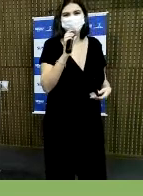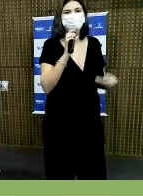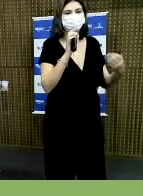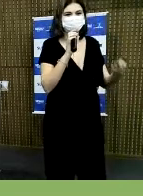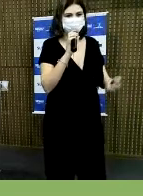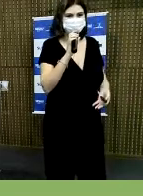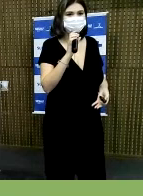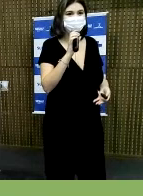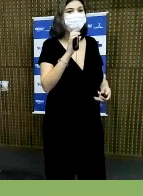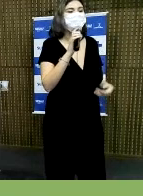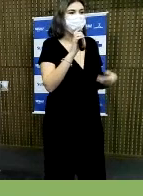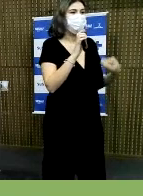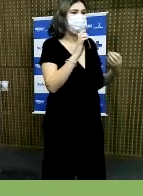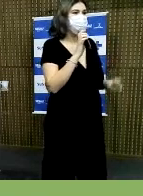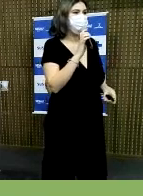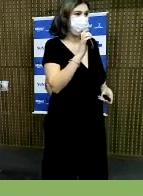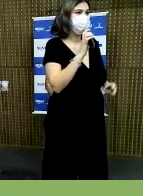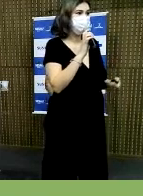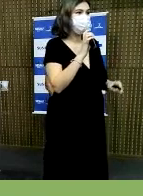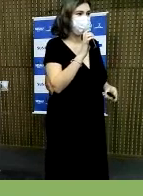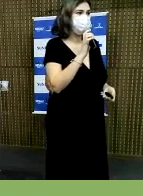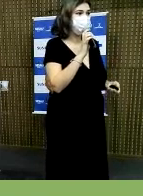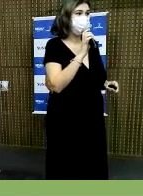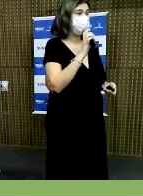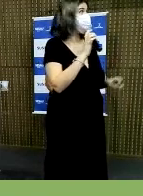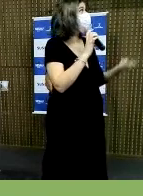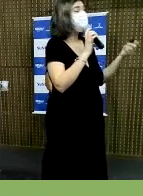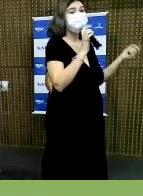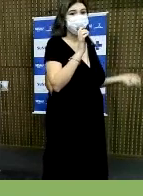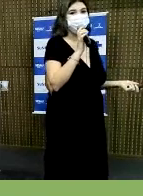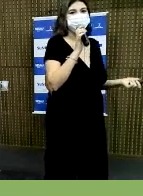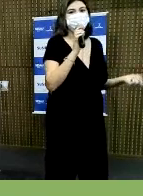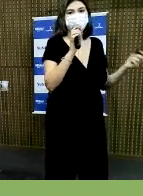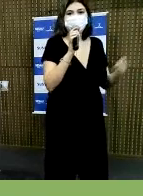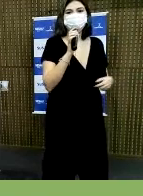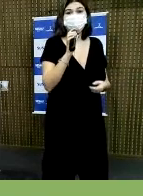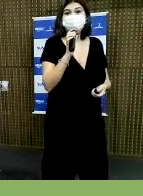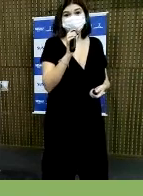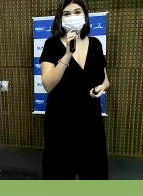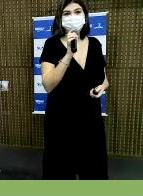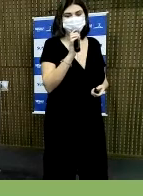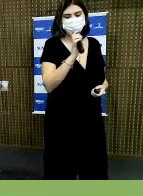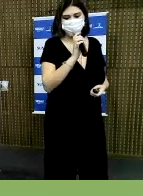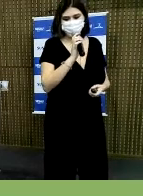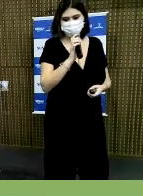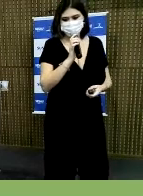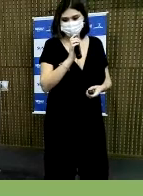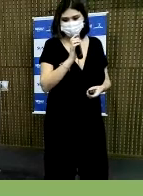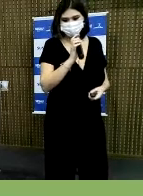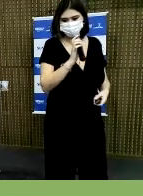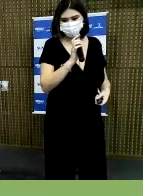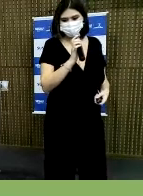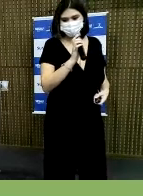de consulta, de prevenção, mas nós estamos trabalhando com isso, inclusive na parte do planejamento familiar com